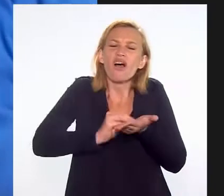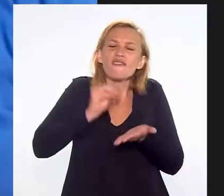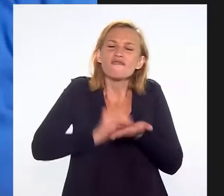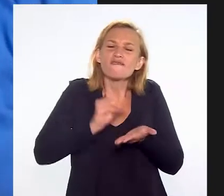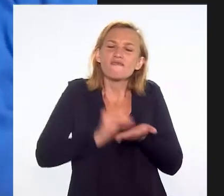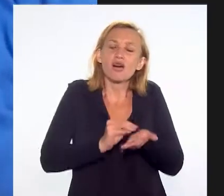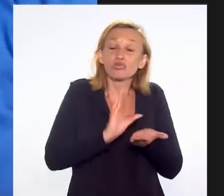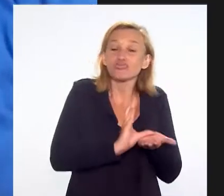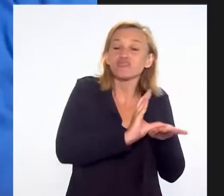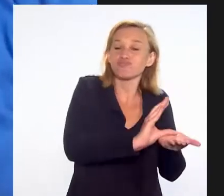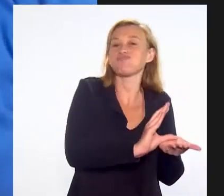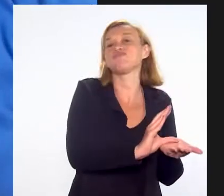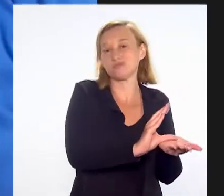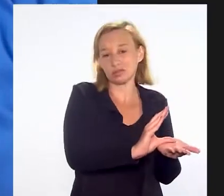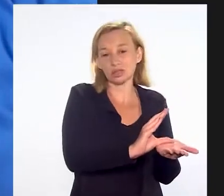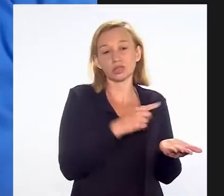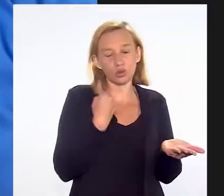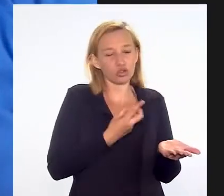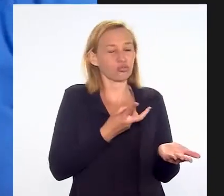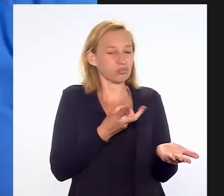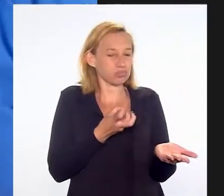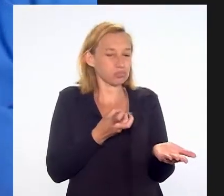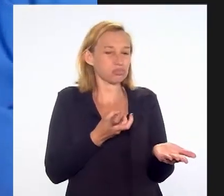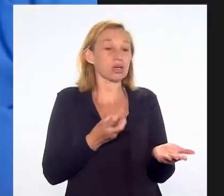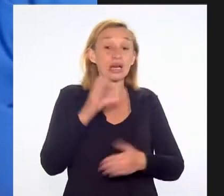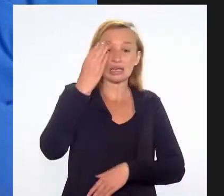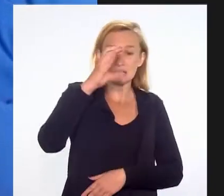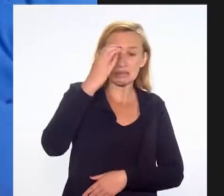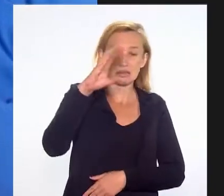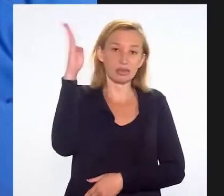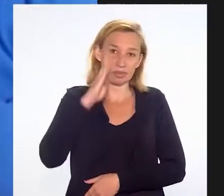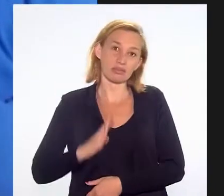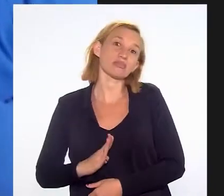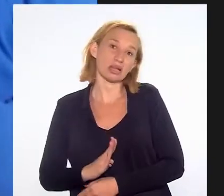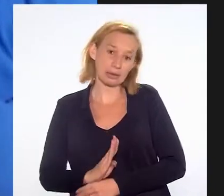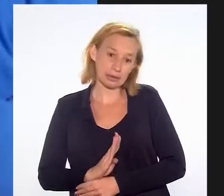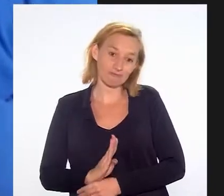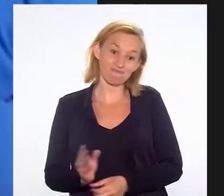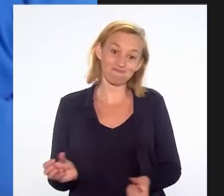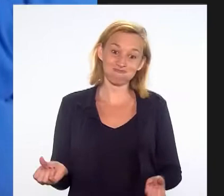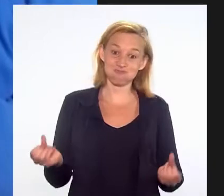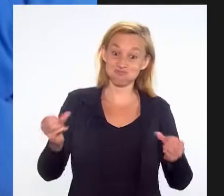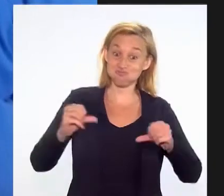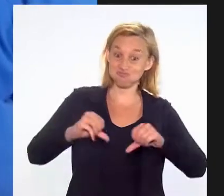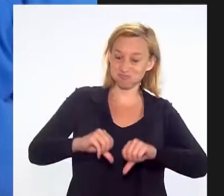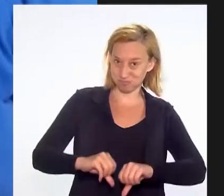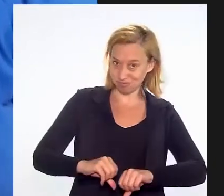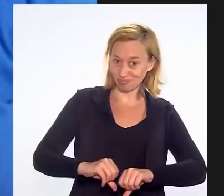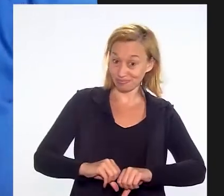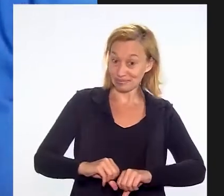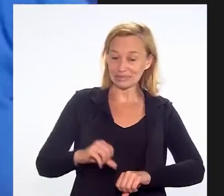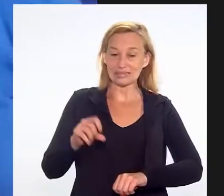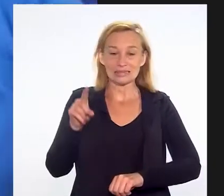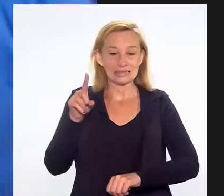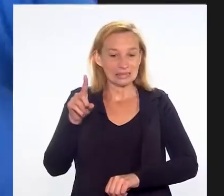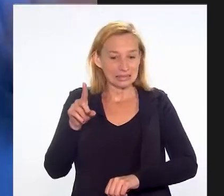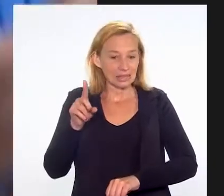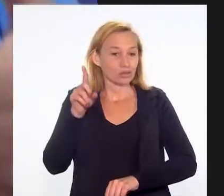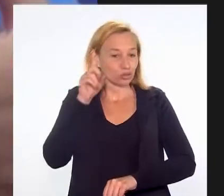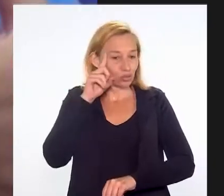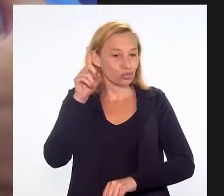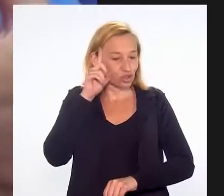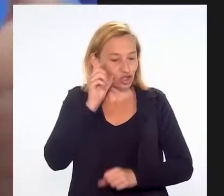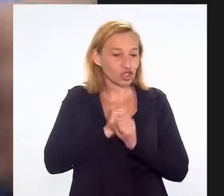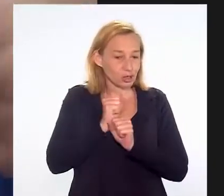íntima relação com a falta de recursos que a gente está verificando para a ciência brasileira, que está